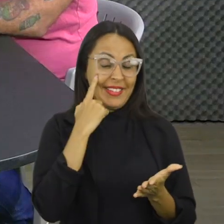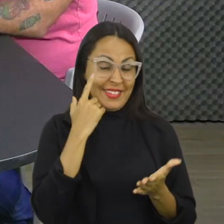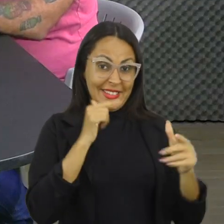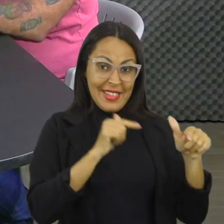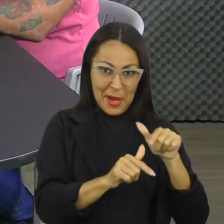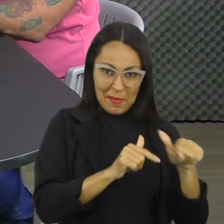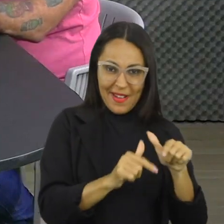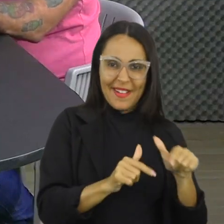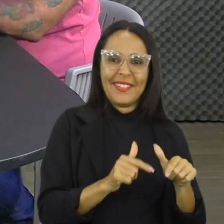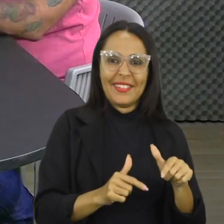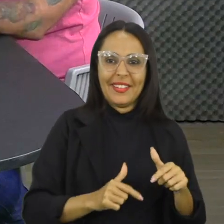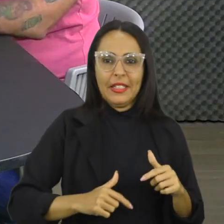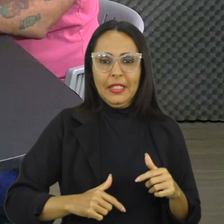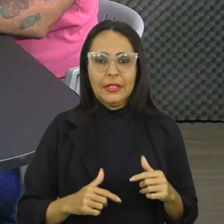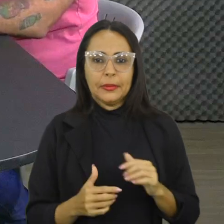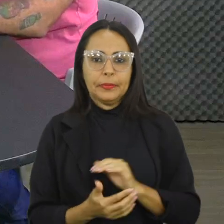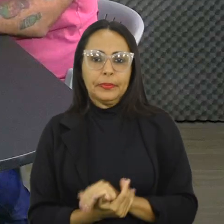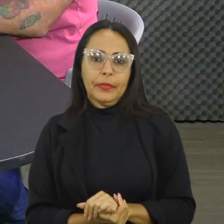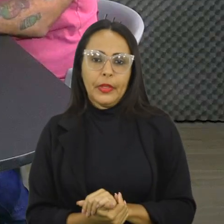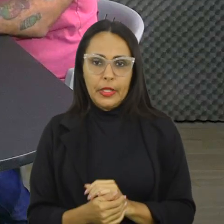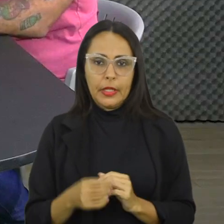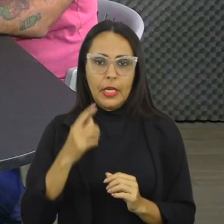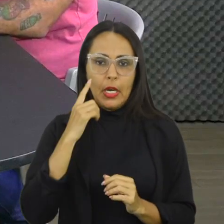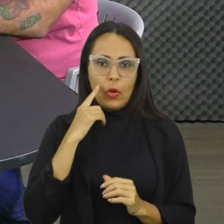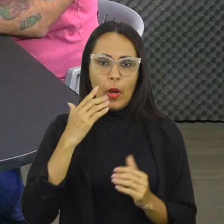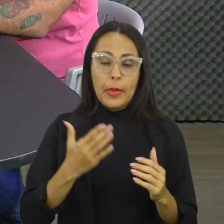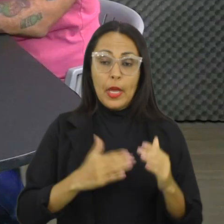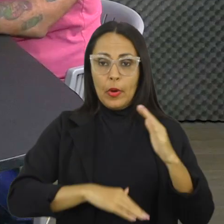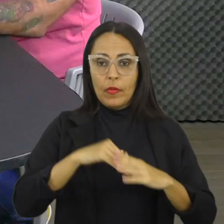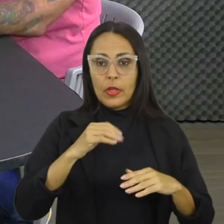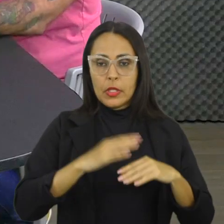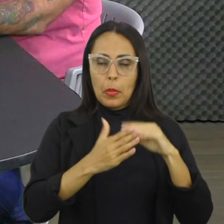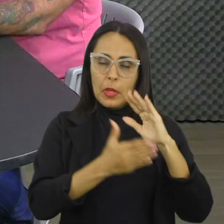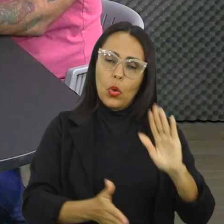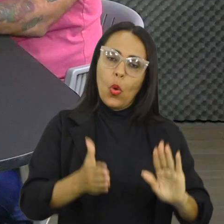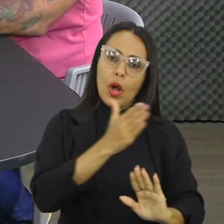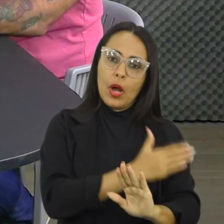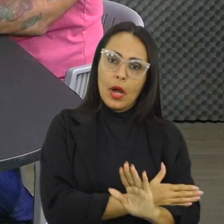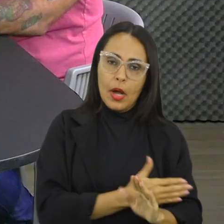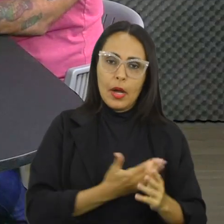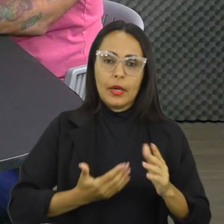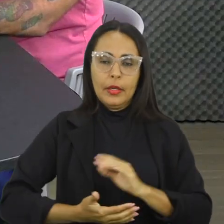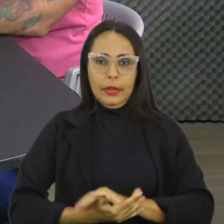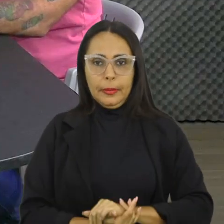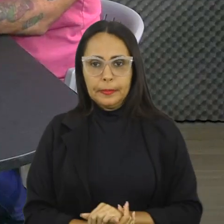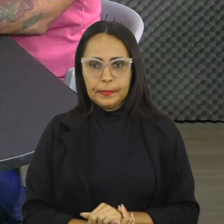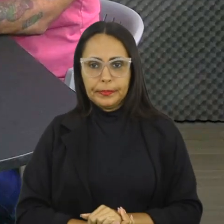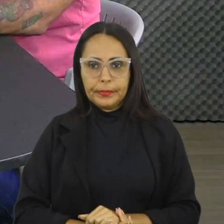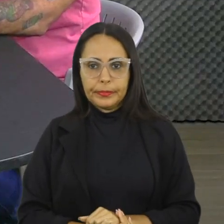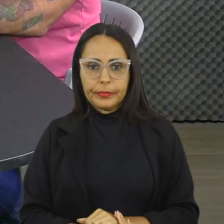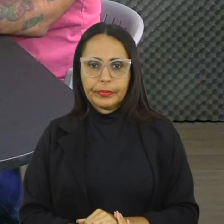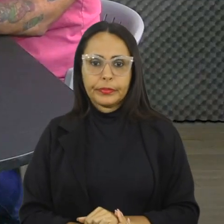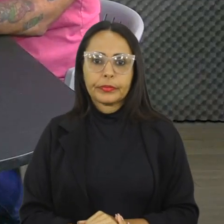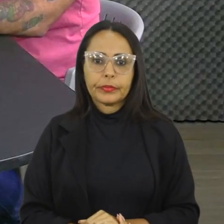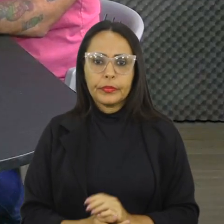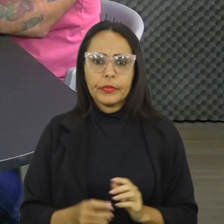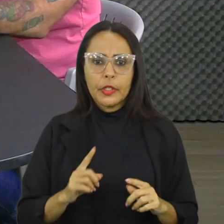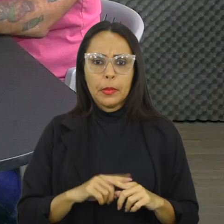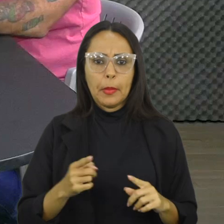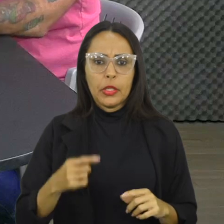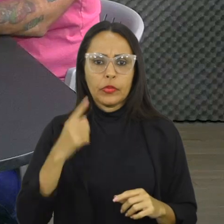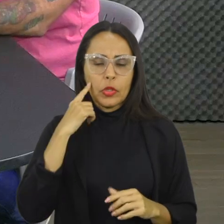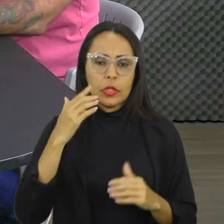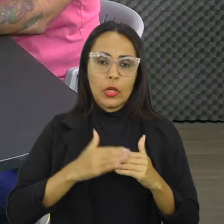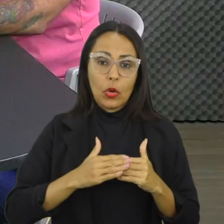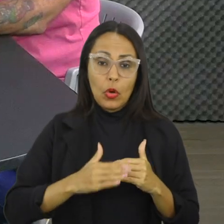o Então a carreira músico... começou muito antes, muito com antes. certeza. A Não carreira... muito antes, porque você é jovem, né? Não muito antes, mas você